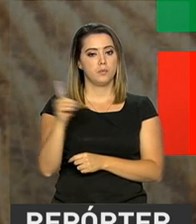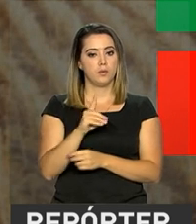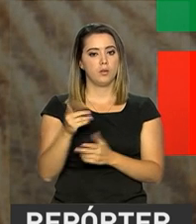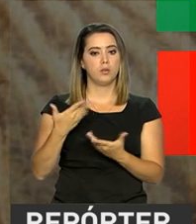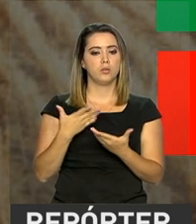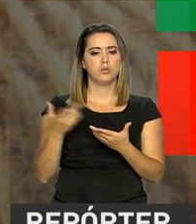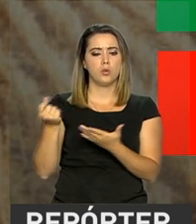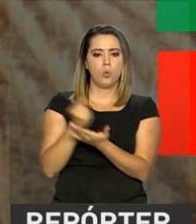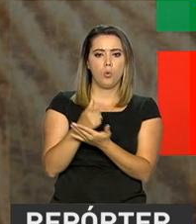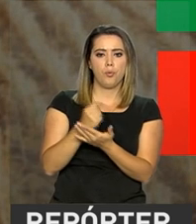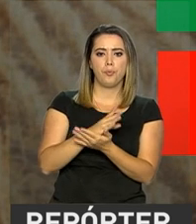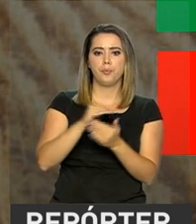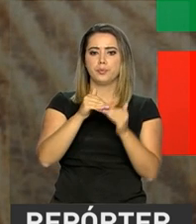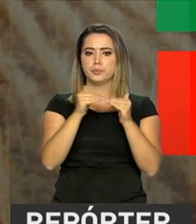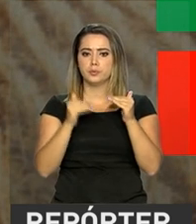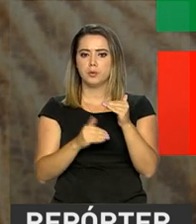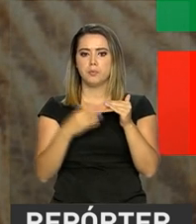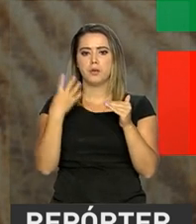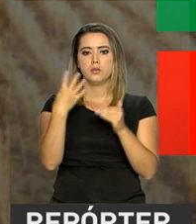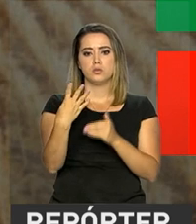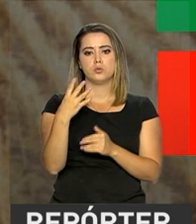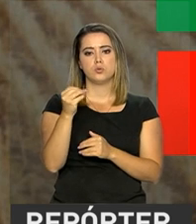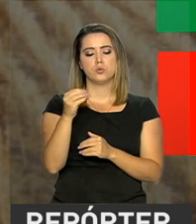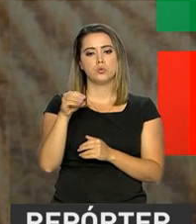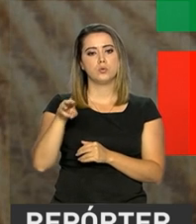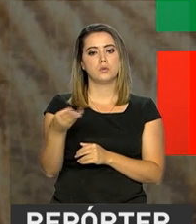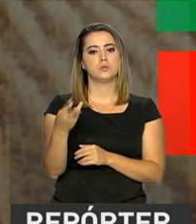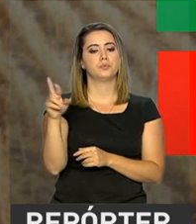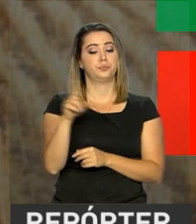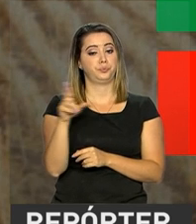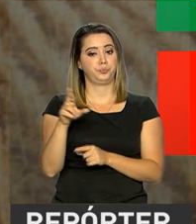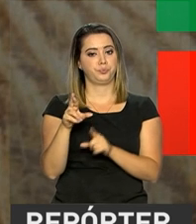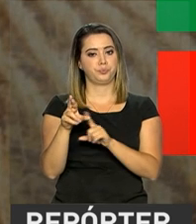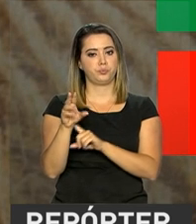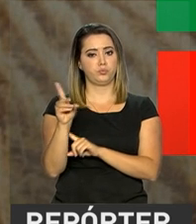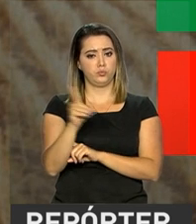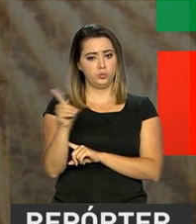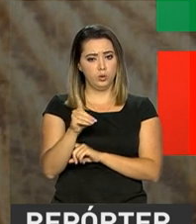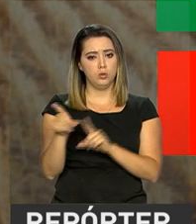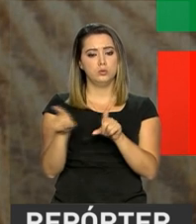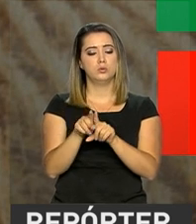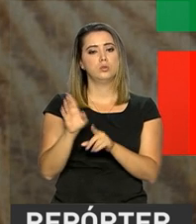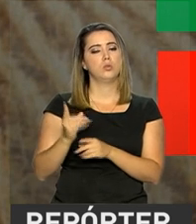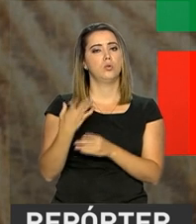de US$ 400 milhões, com saldo positivo de cerca de